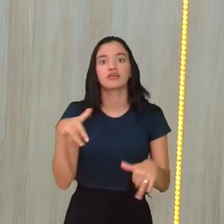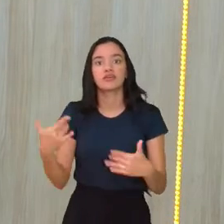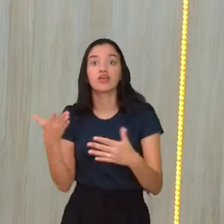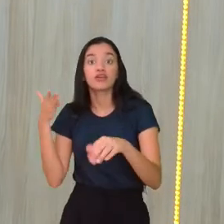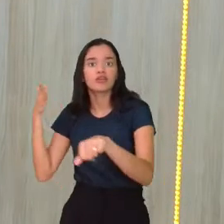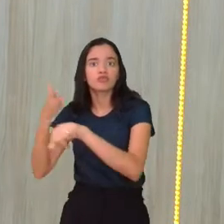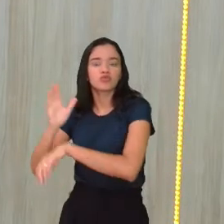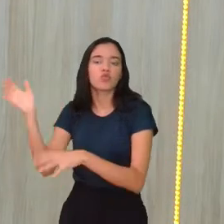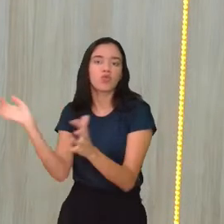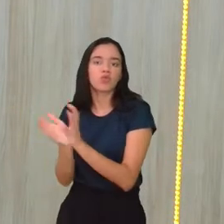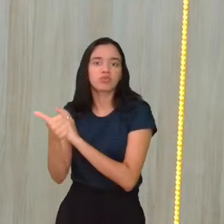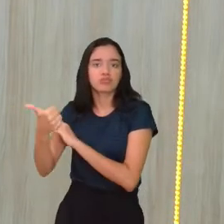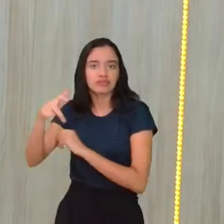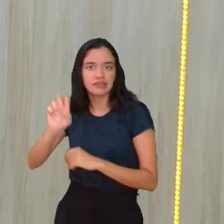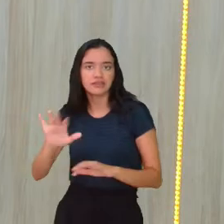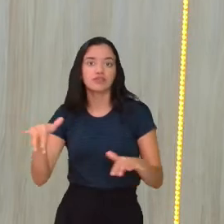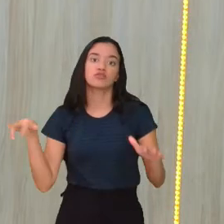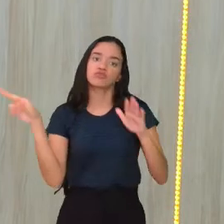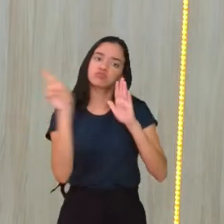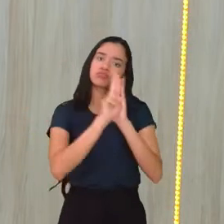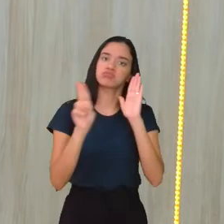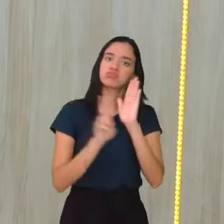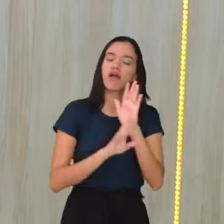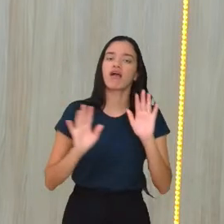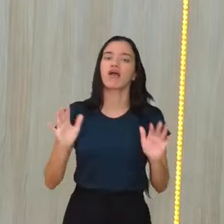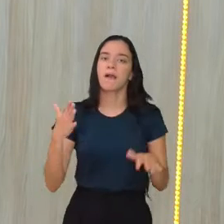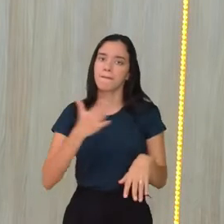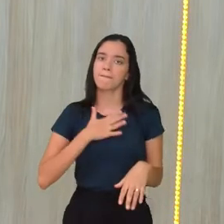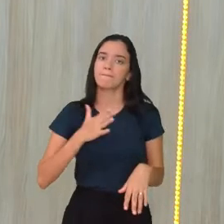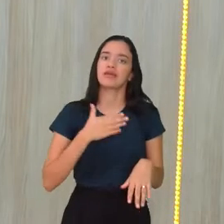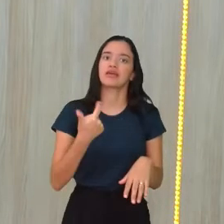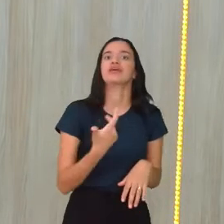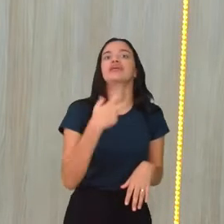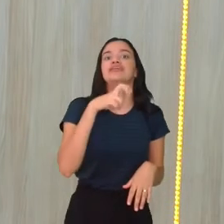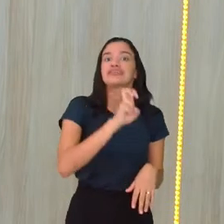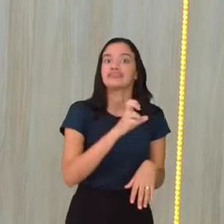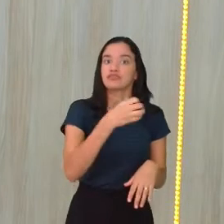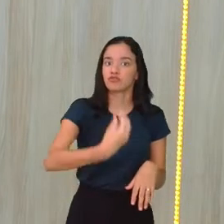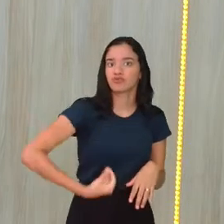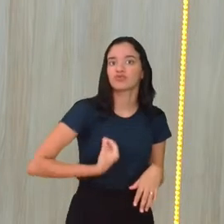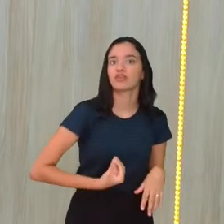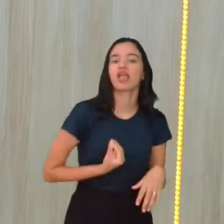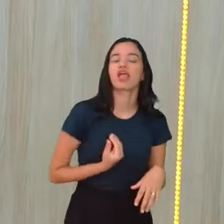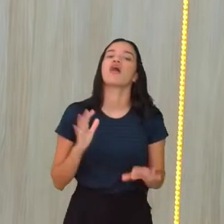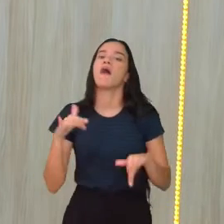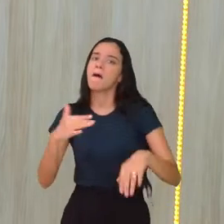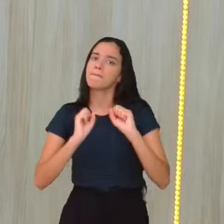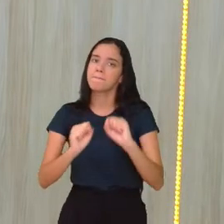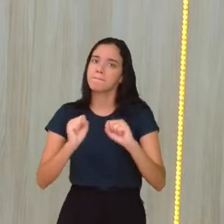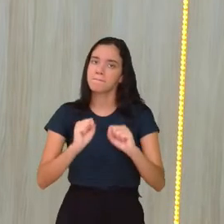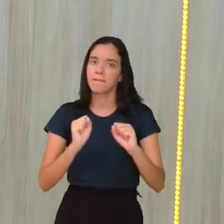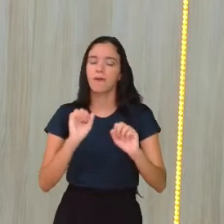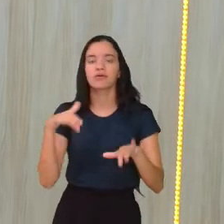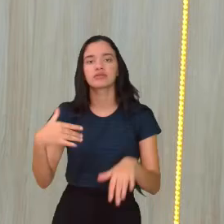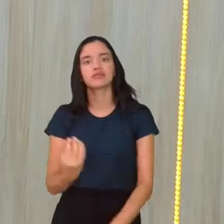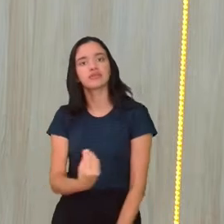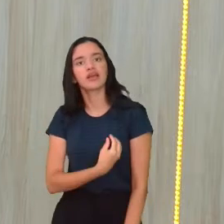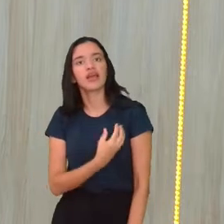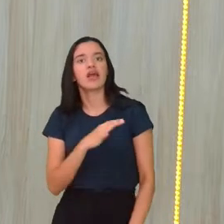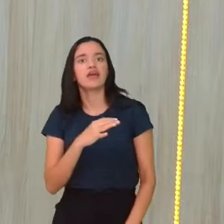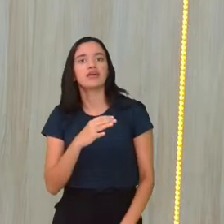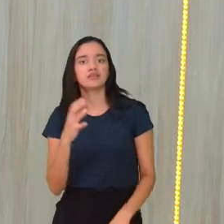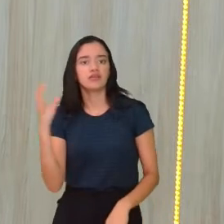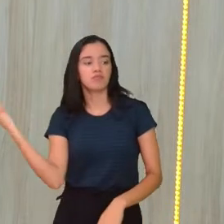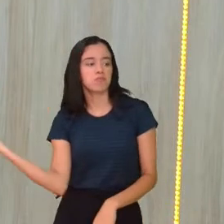de 15. E aí a gente estabelece a regra de que minha equipe tem 5 vidas. Então pode ser queimado 5 vezes sem